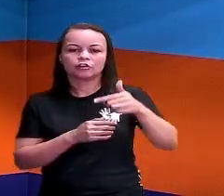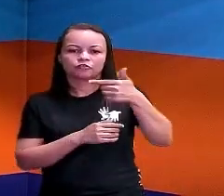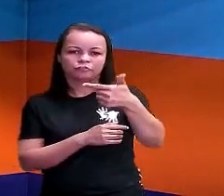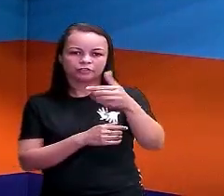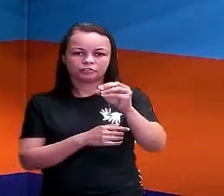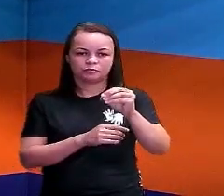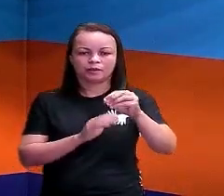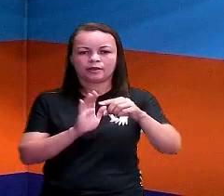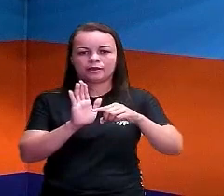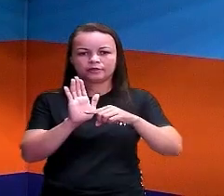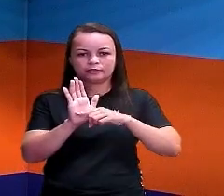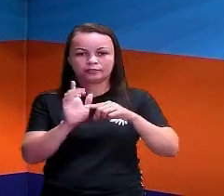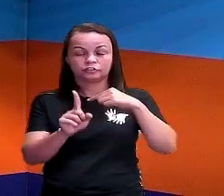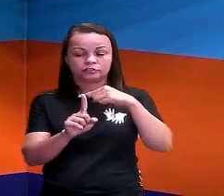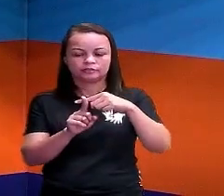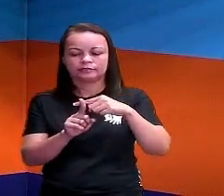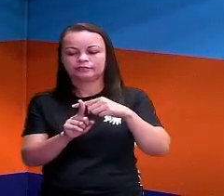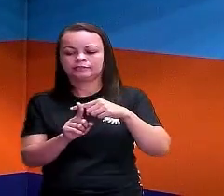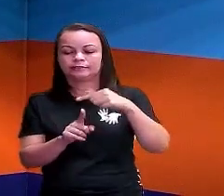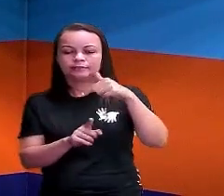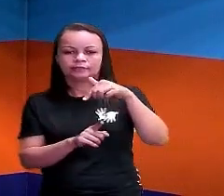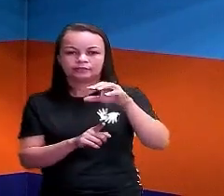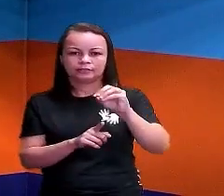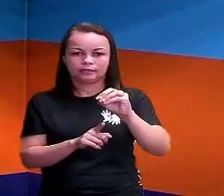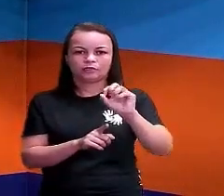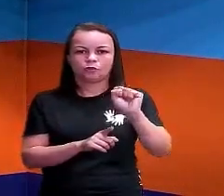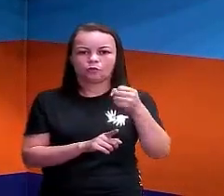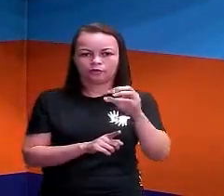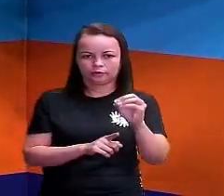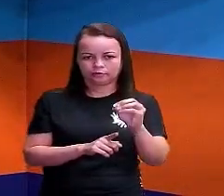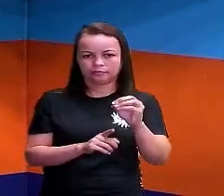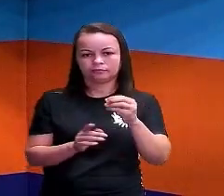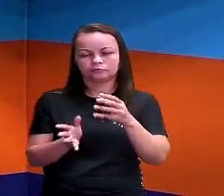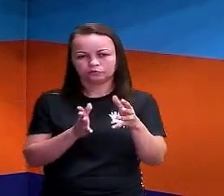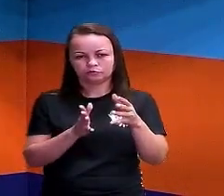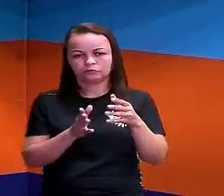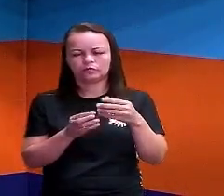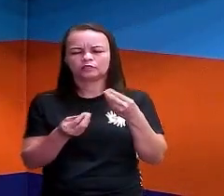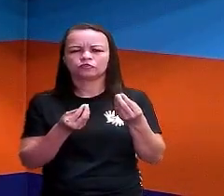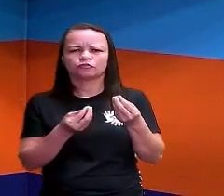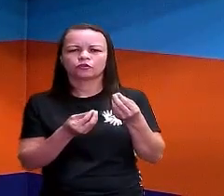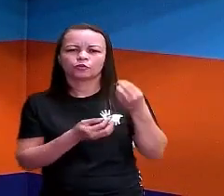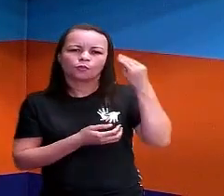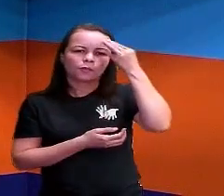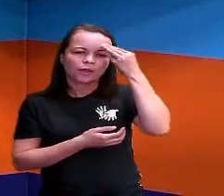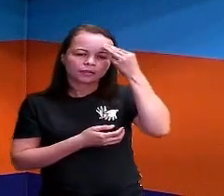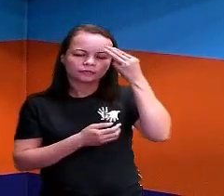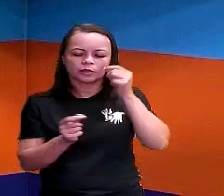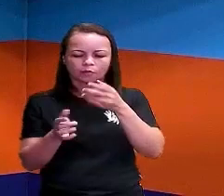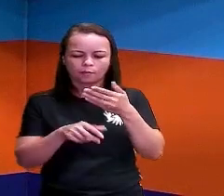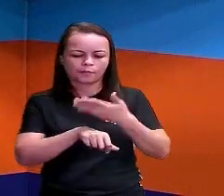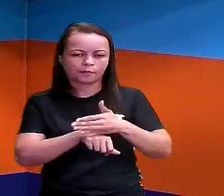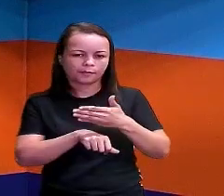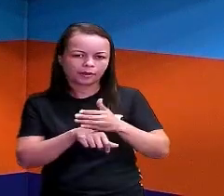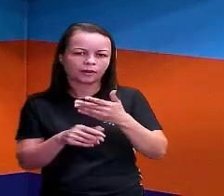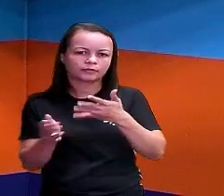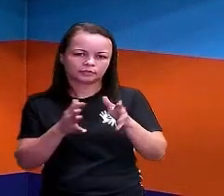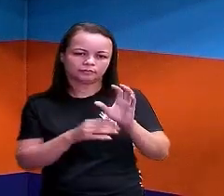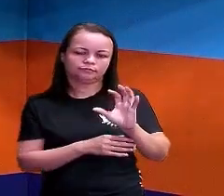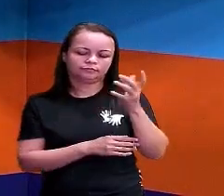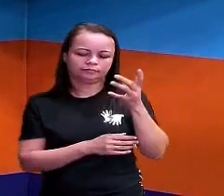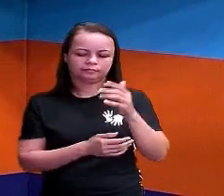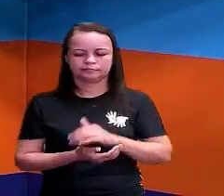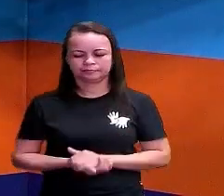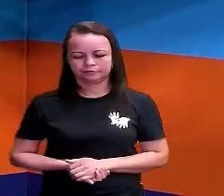Isso é uma forma de cálculo mental, tá? Então, aí foi uma forma que eu fiz, mais prática para